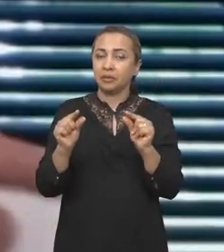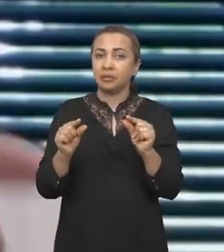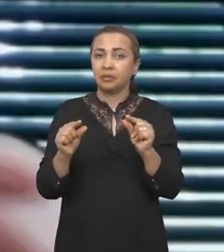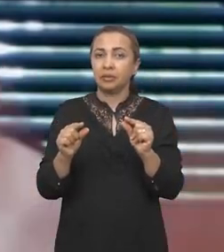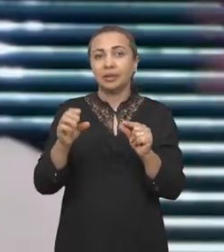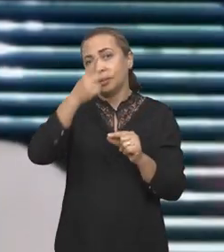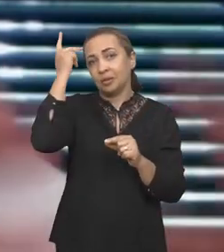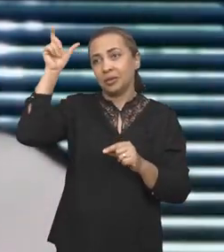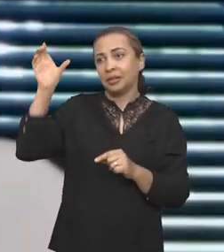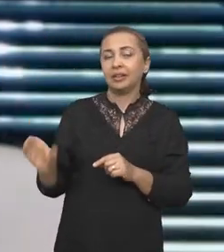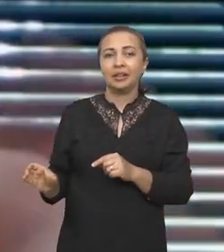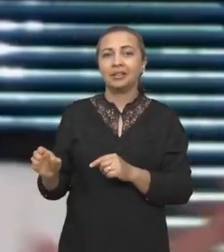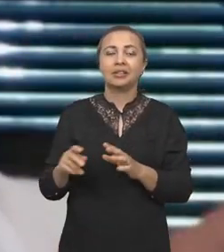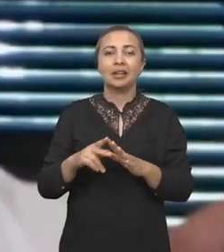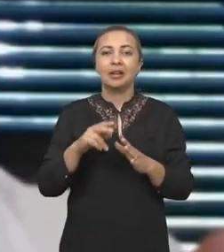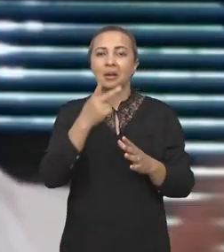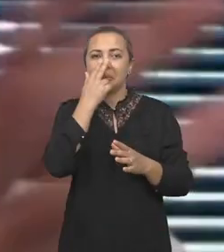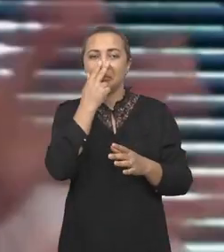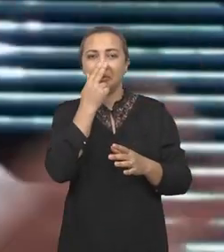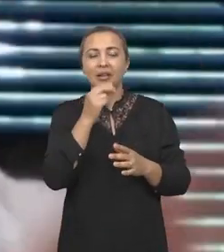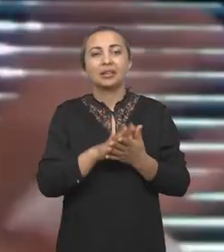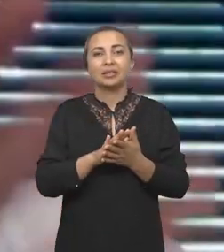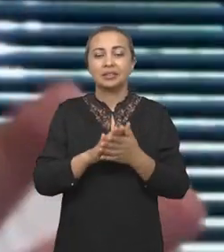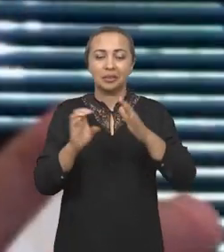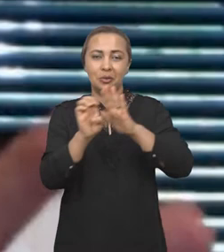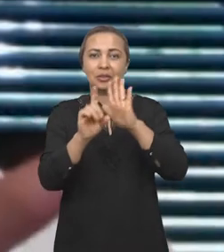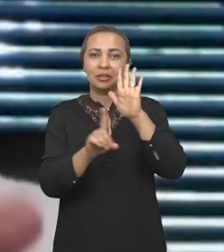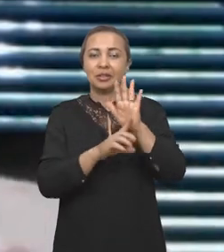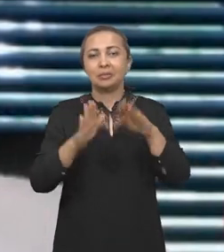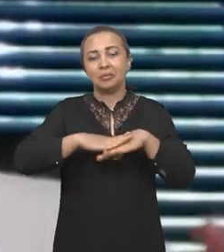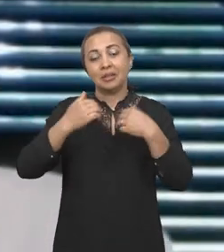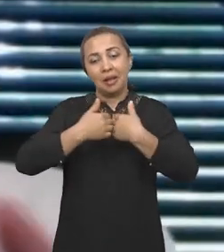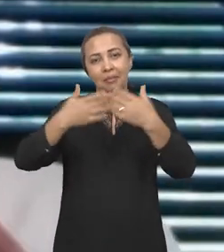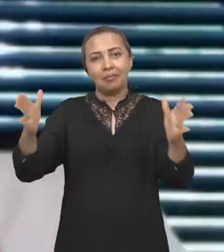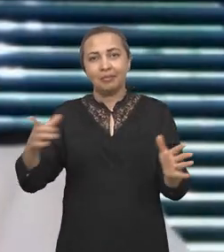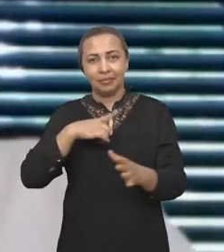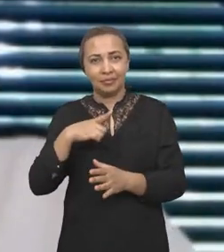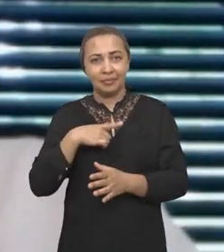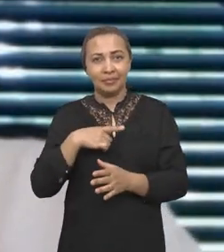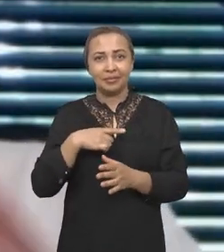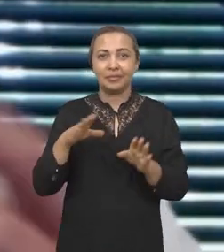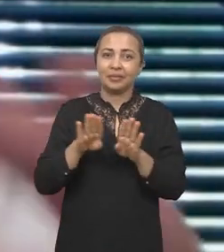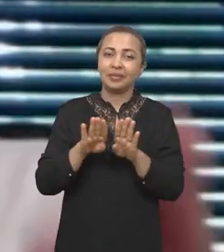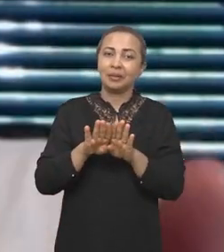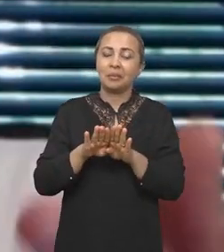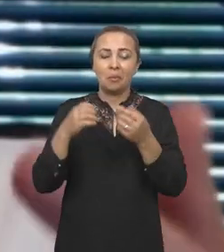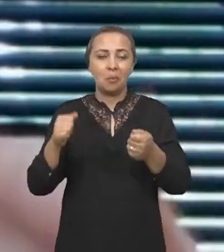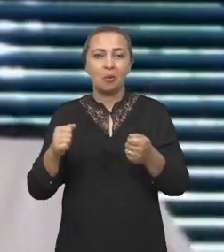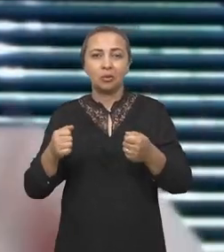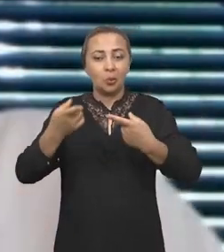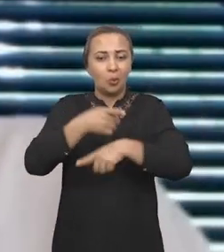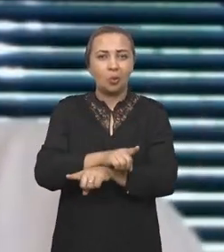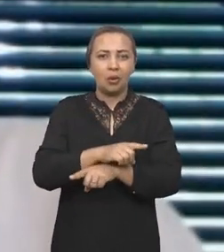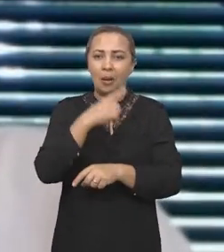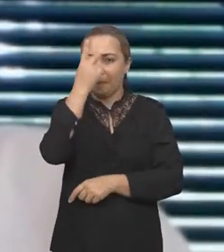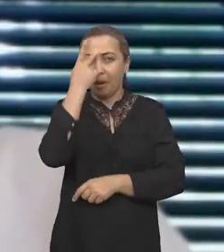os mesmos clientes, né, eu digo parecido com o cliente dos editais mais abertos que temos, eles podem concorrer sozinhos